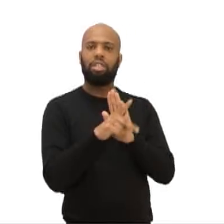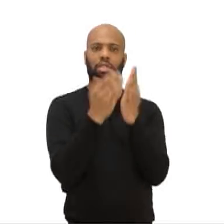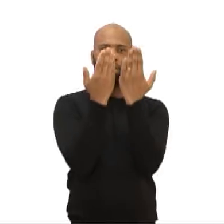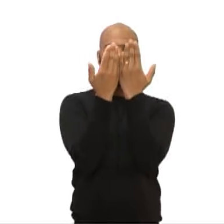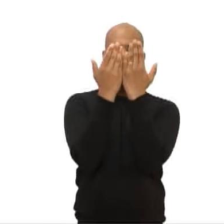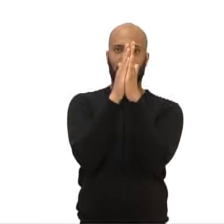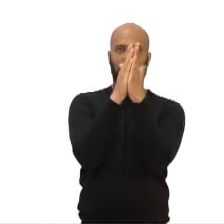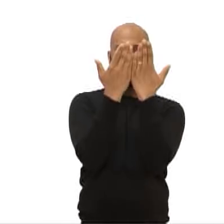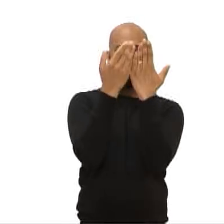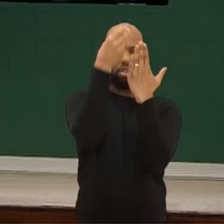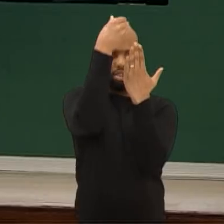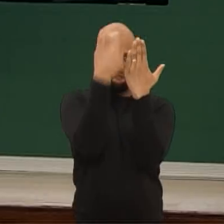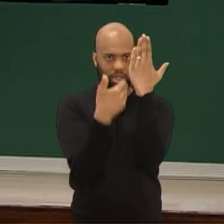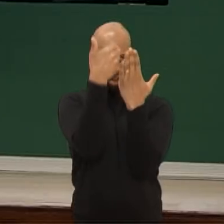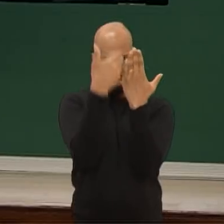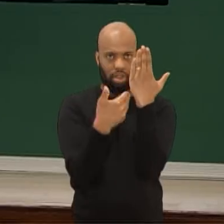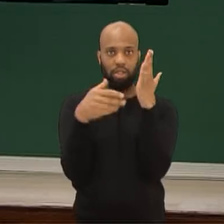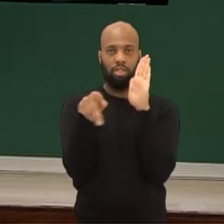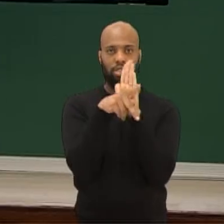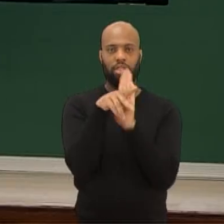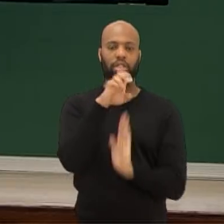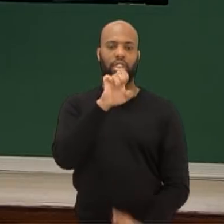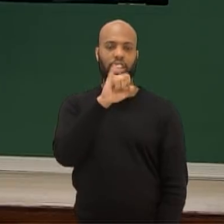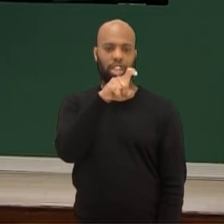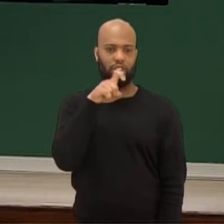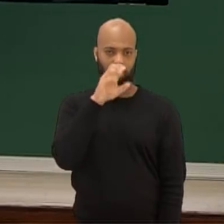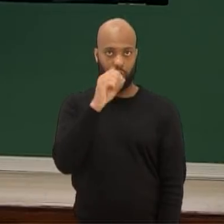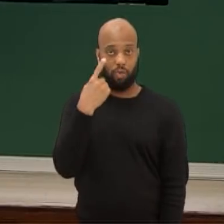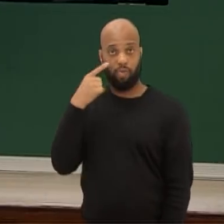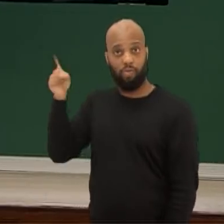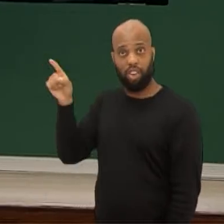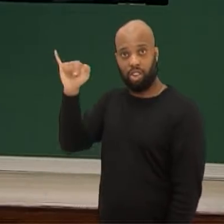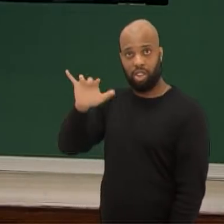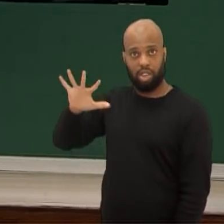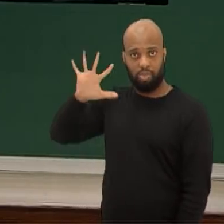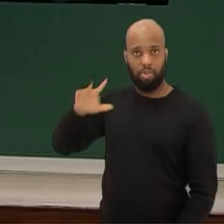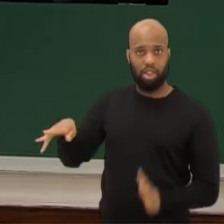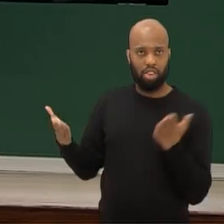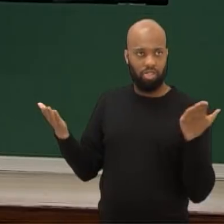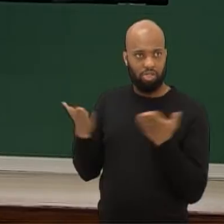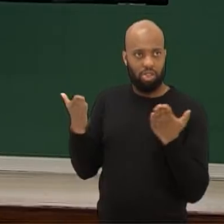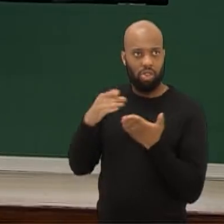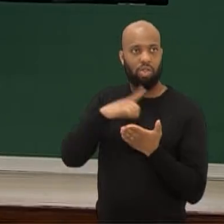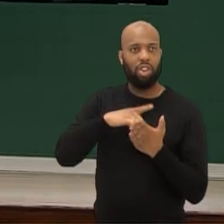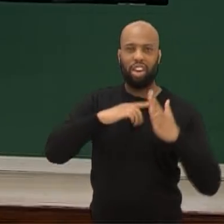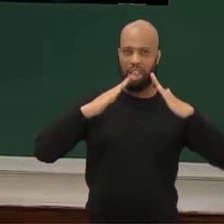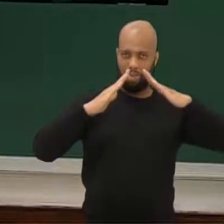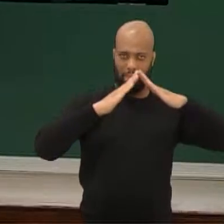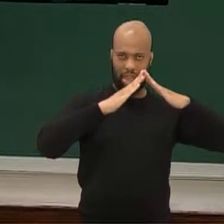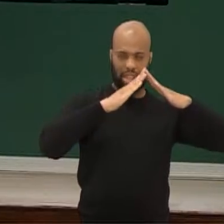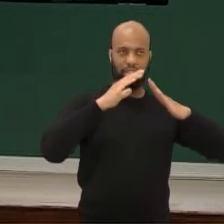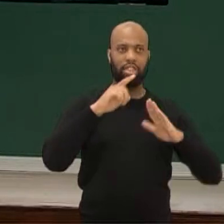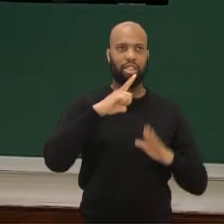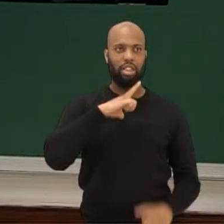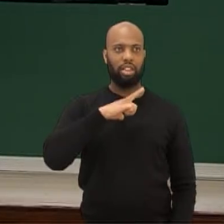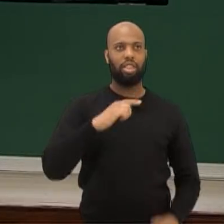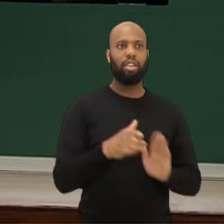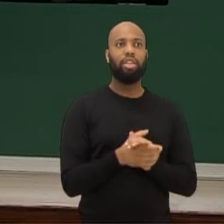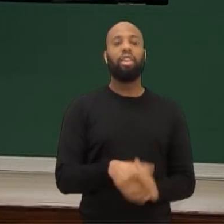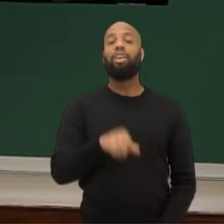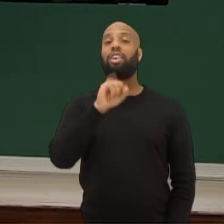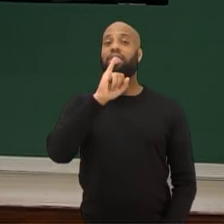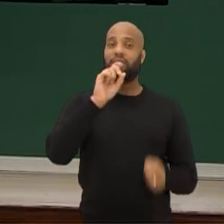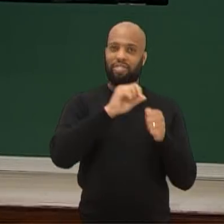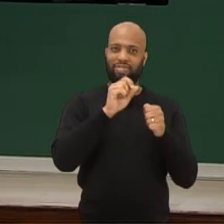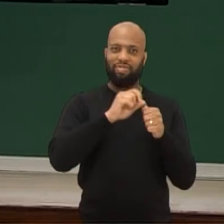simetria. Então veja que ele aparece aqui na ilustração do lado direito, uma casinha. Quando é feita a